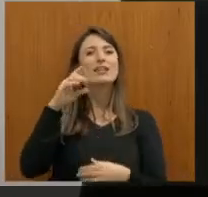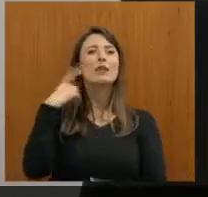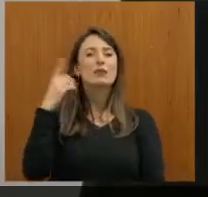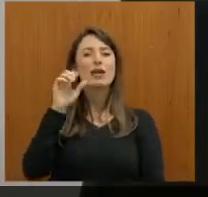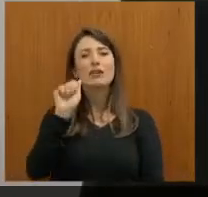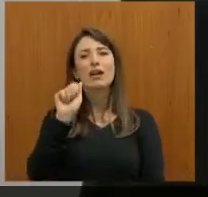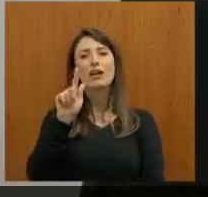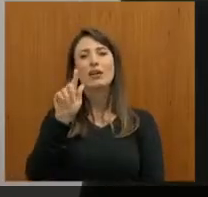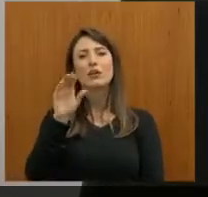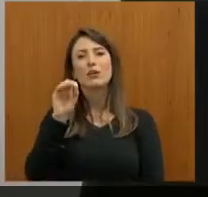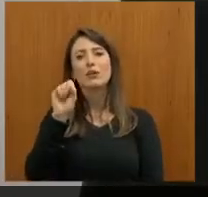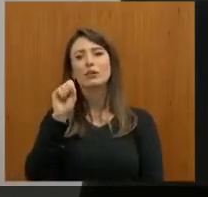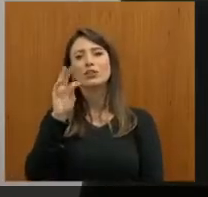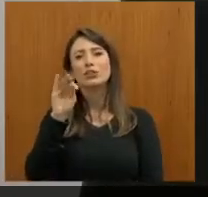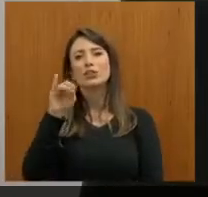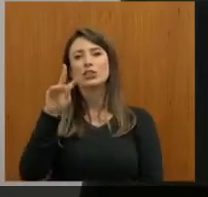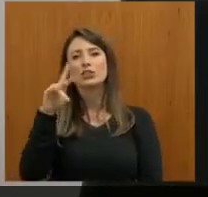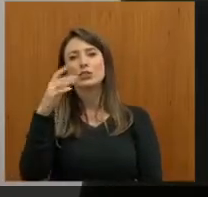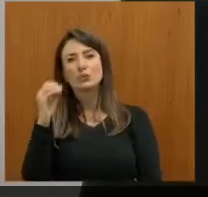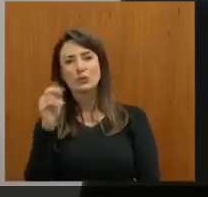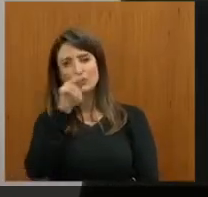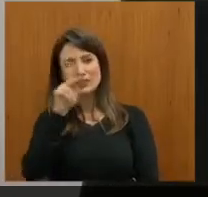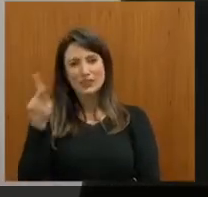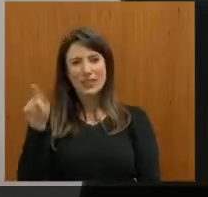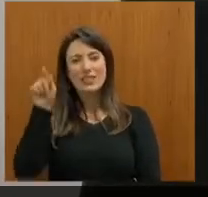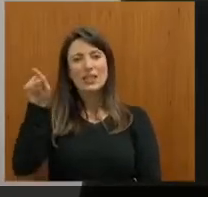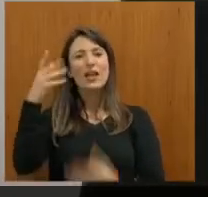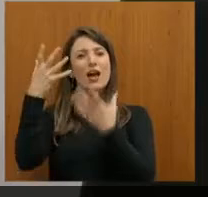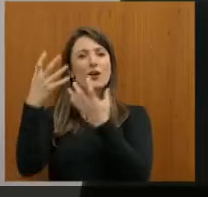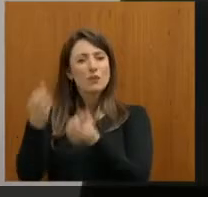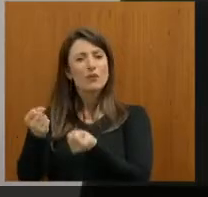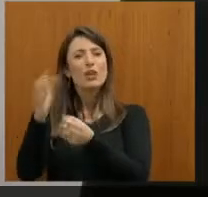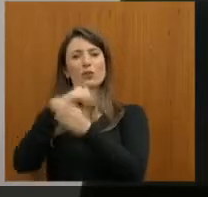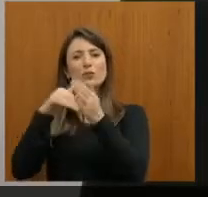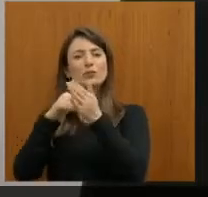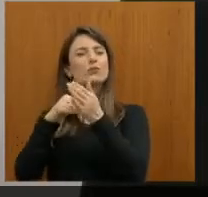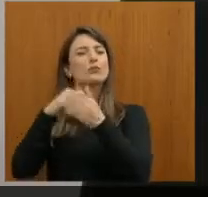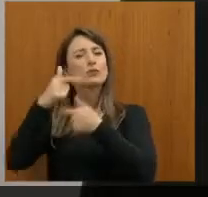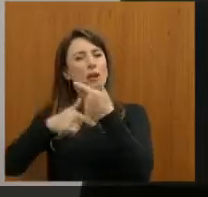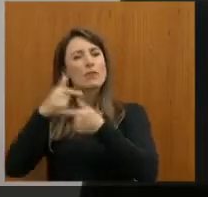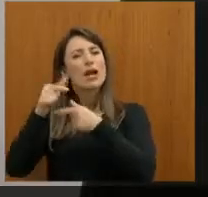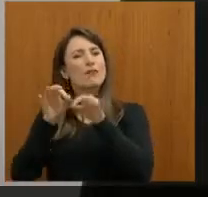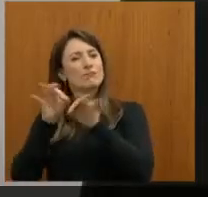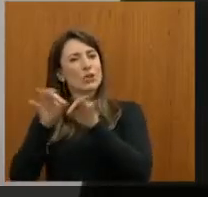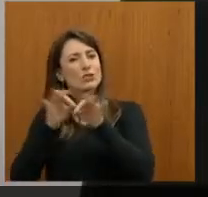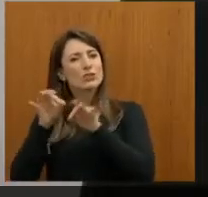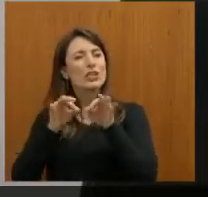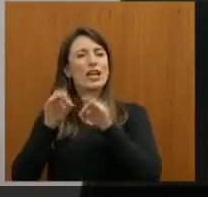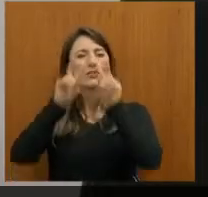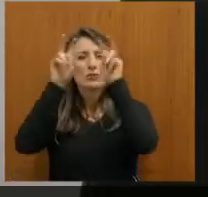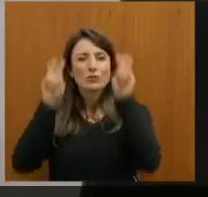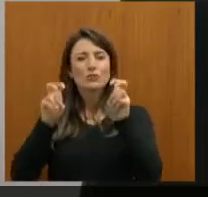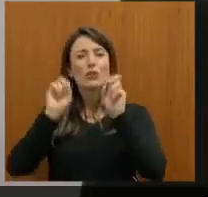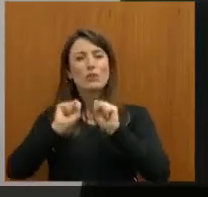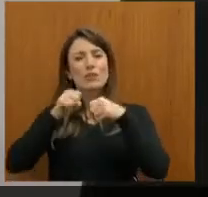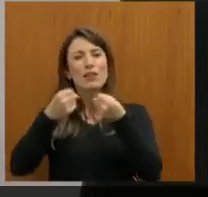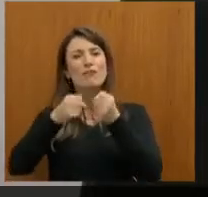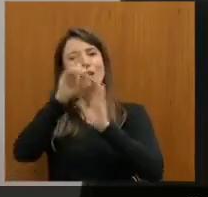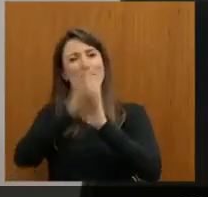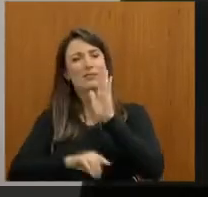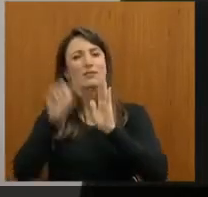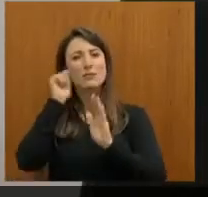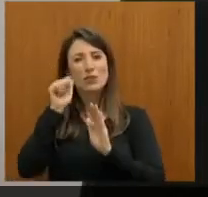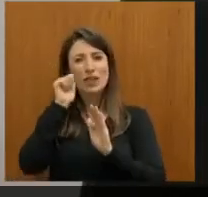os trabalhos apresentados pela comissão em defesa dos direitos da mulher Comissão da Qual o seu presidenta É no sentido